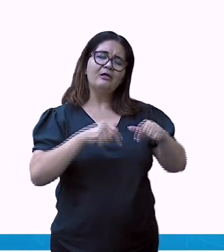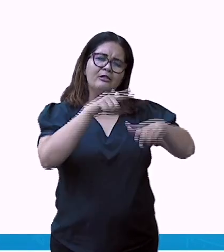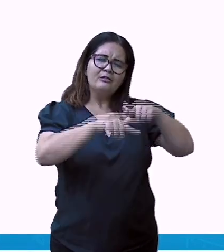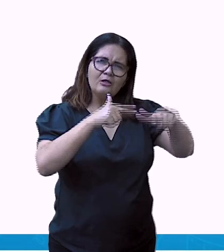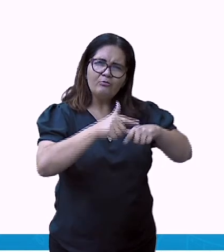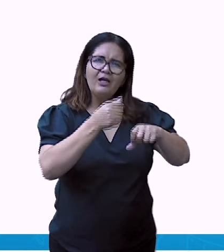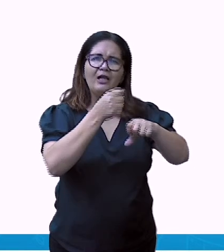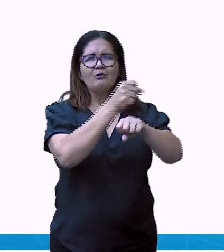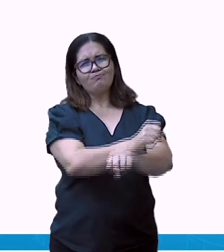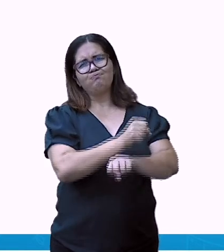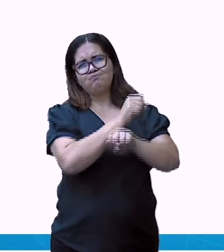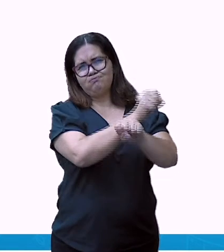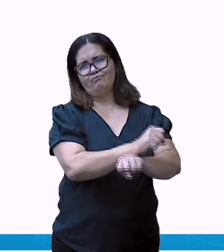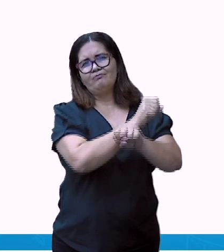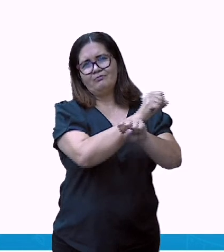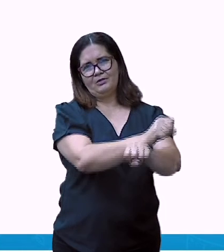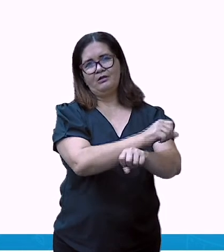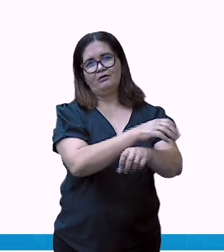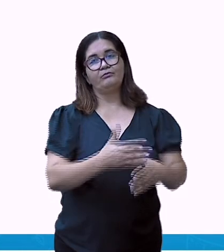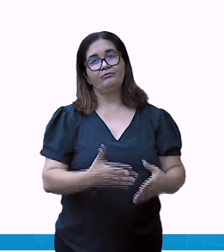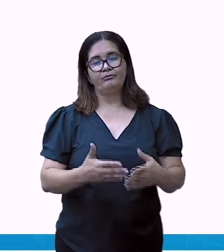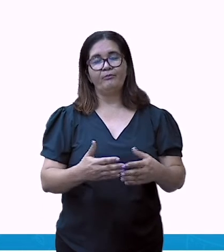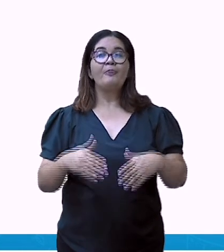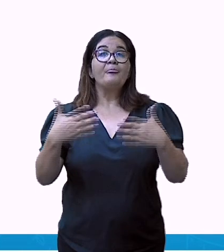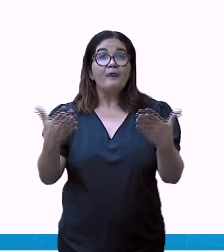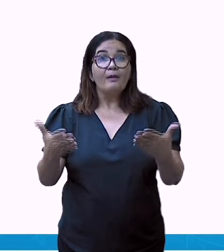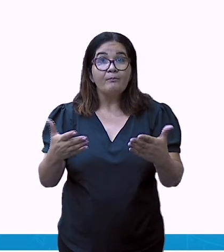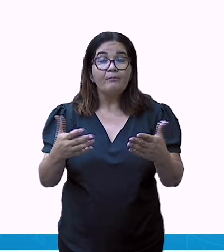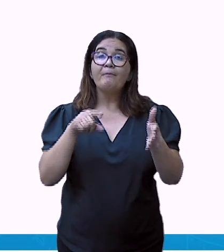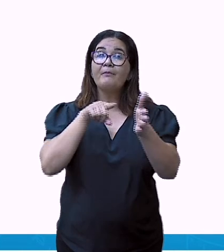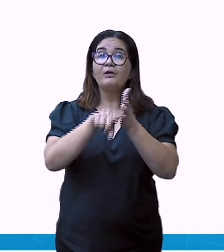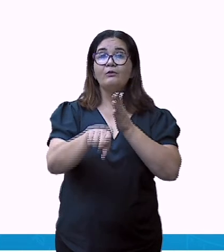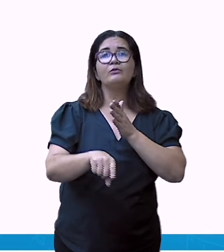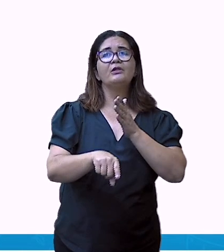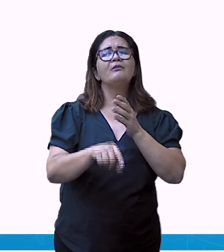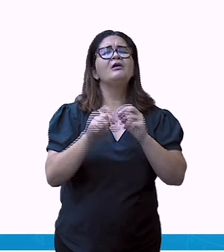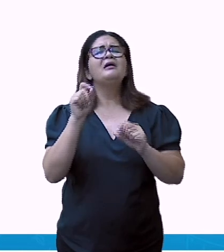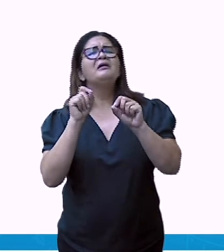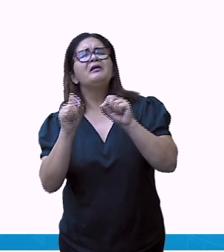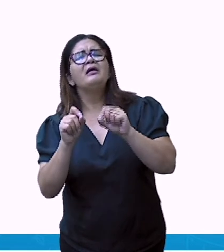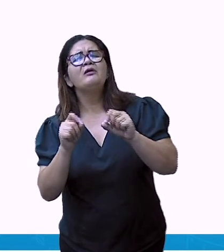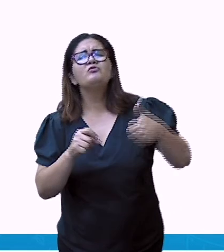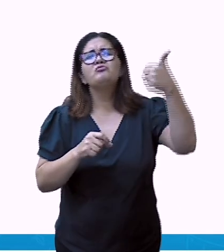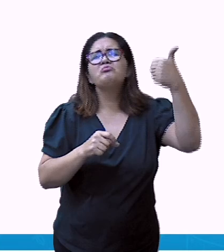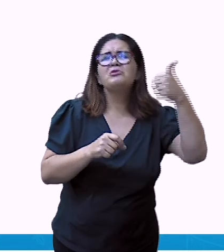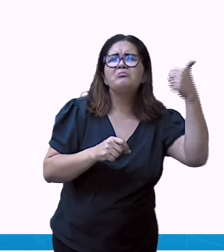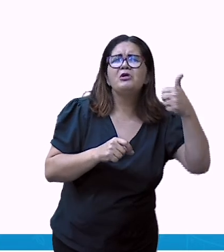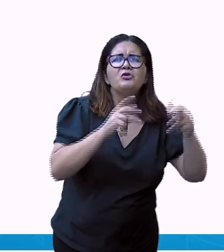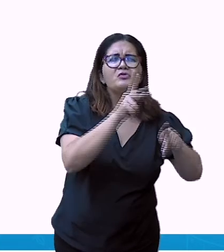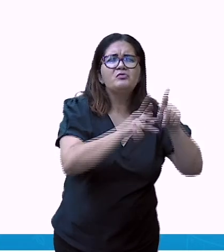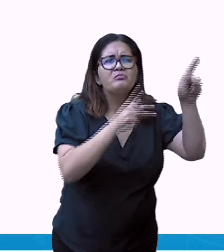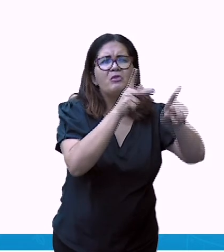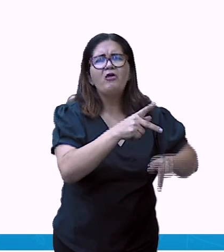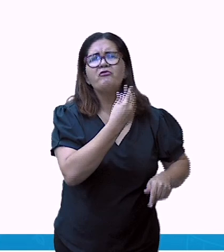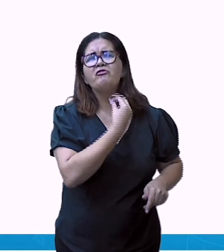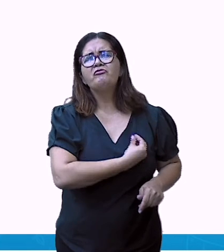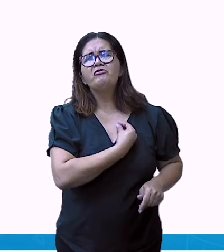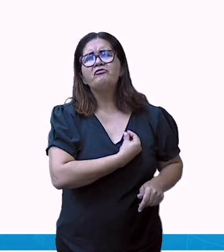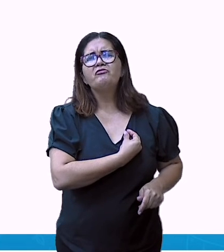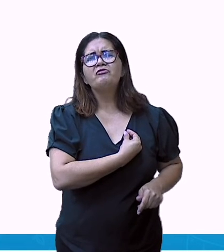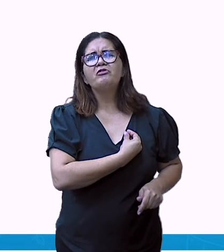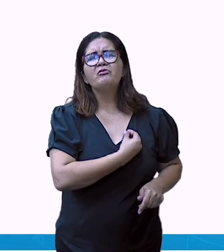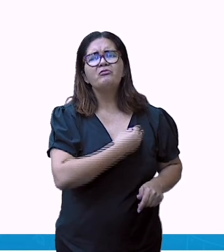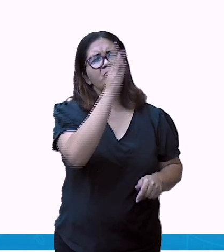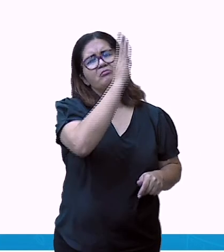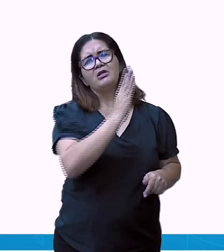quem foram os primeiros habitantes do Brasil? Quando os europeus chegaram às Índias por volta